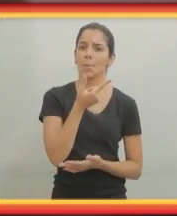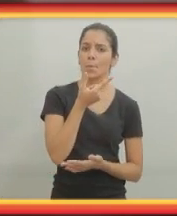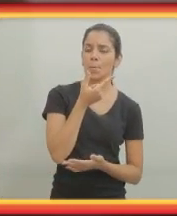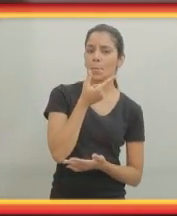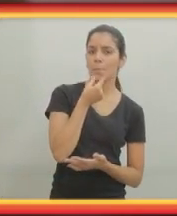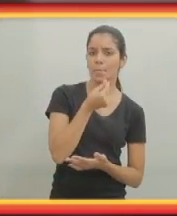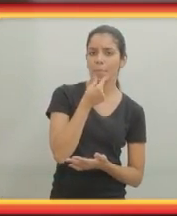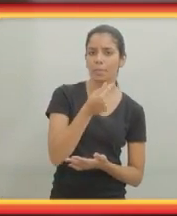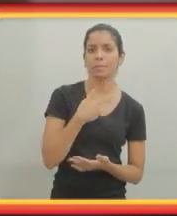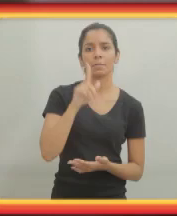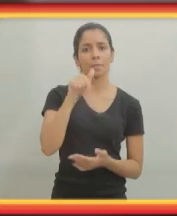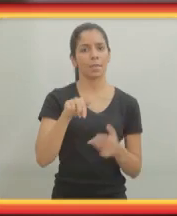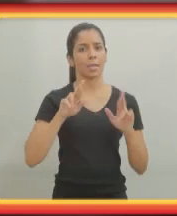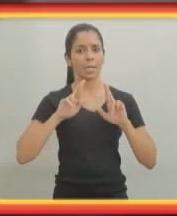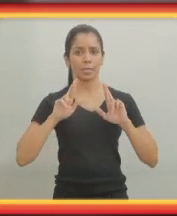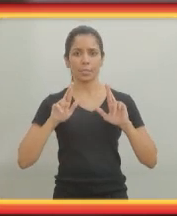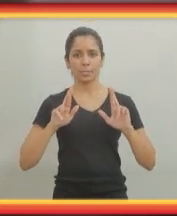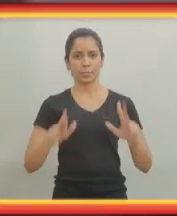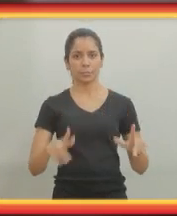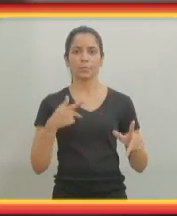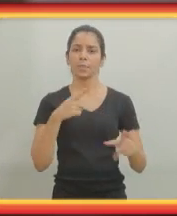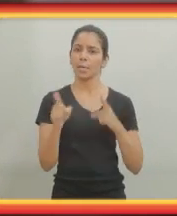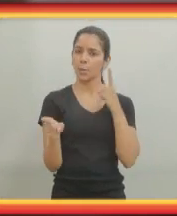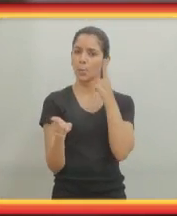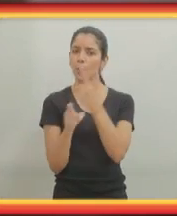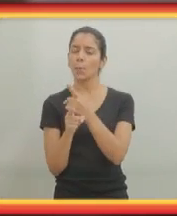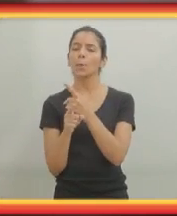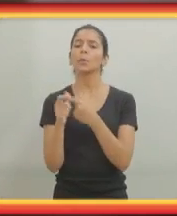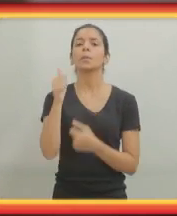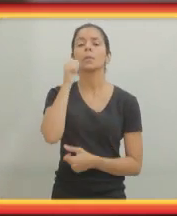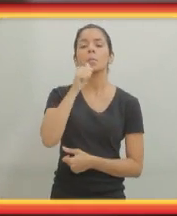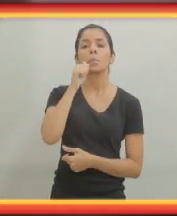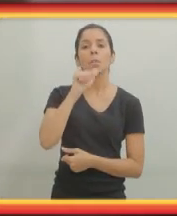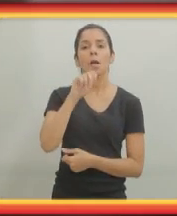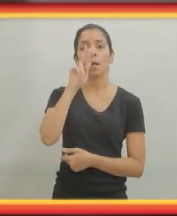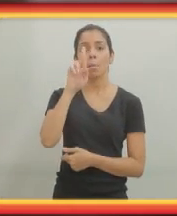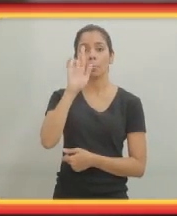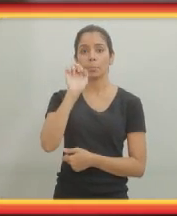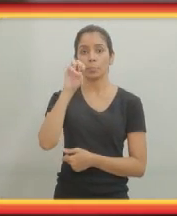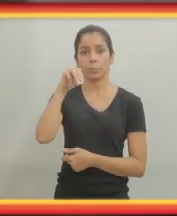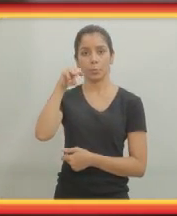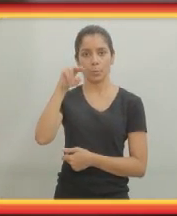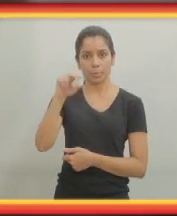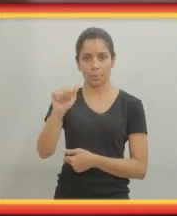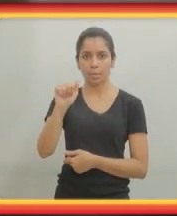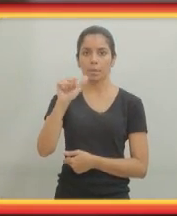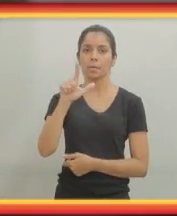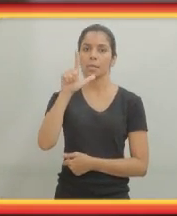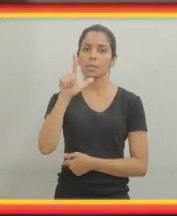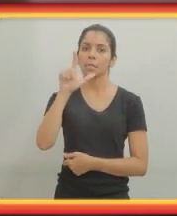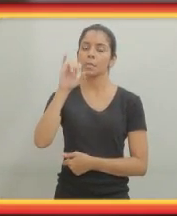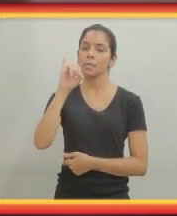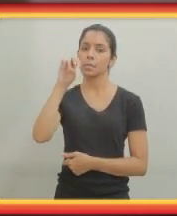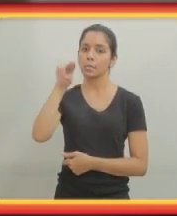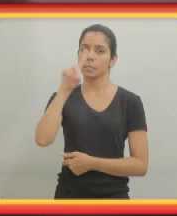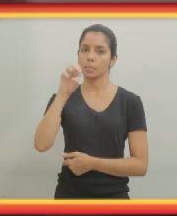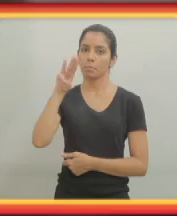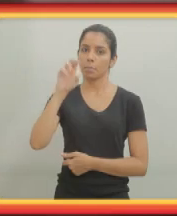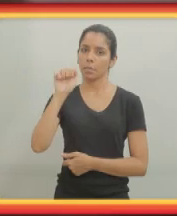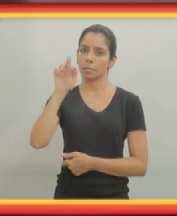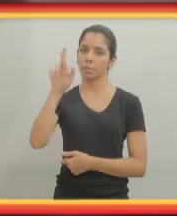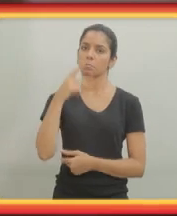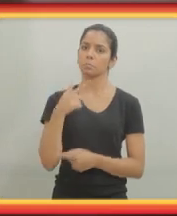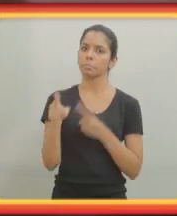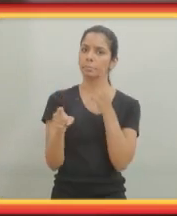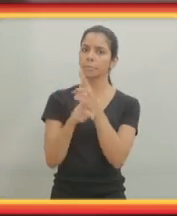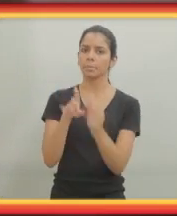o garoto. E diferente quando eu encontrei com a Bruna Lismayer